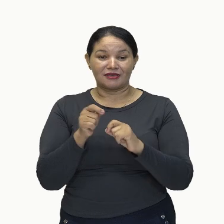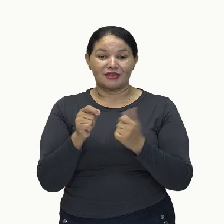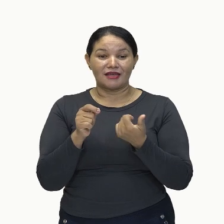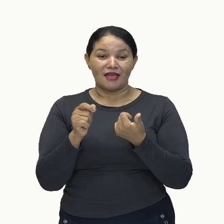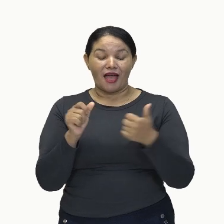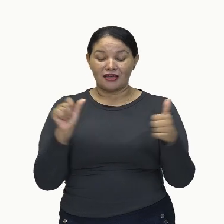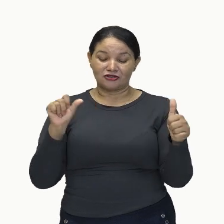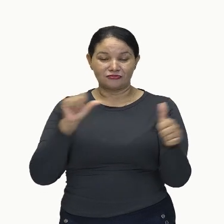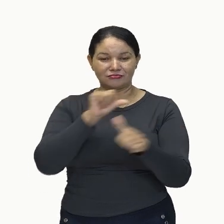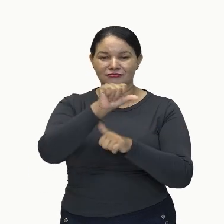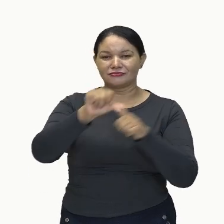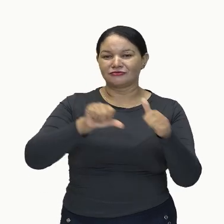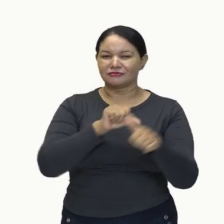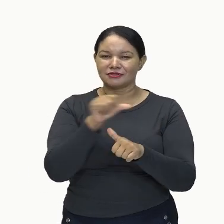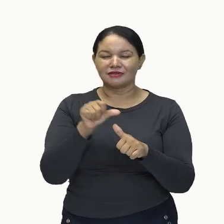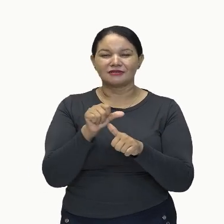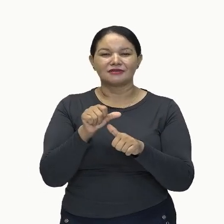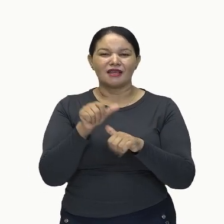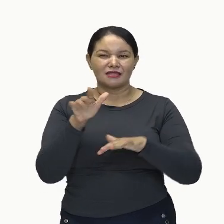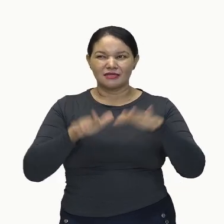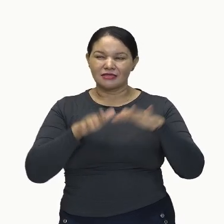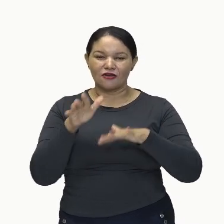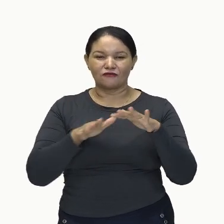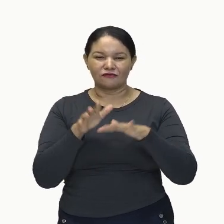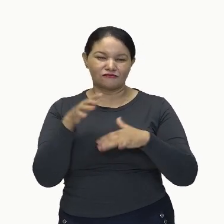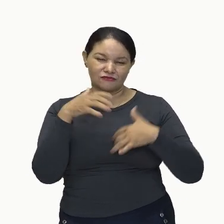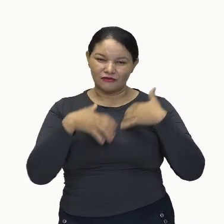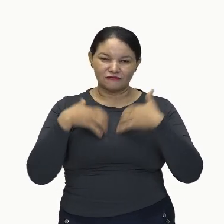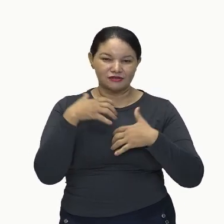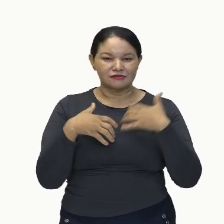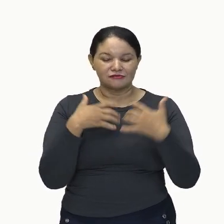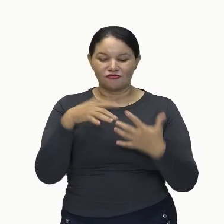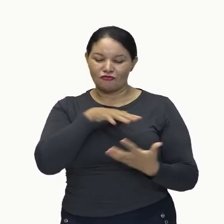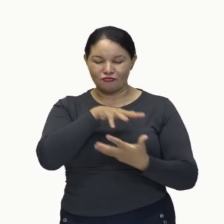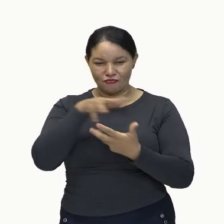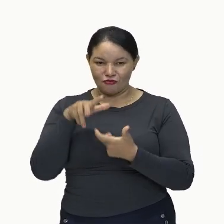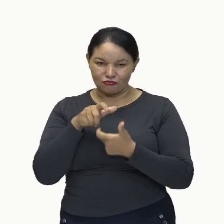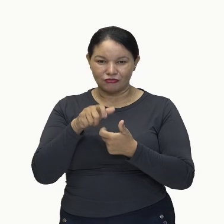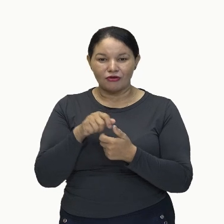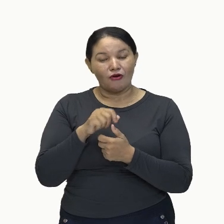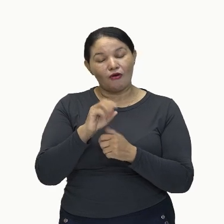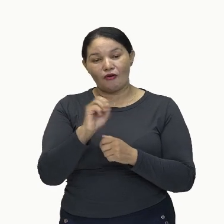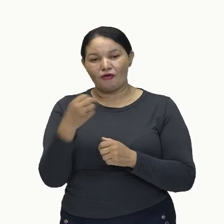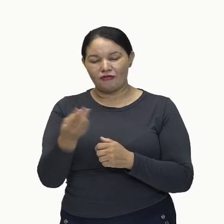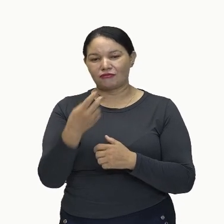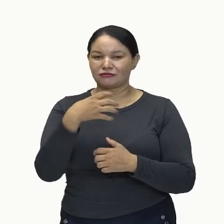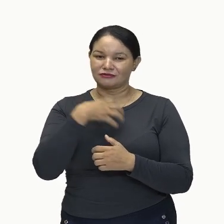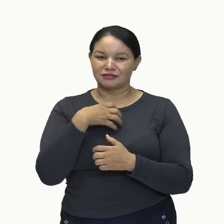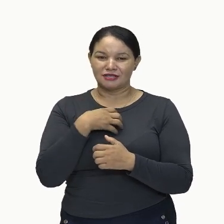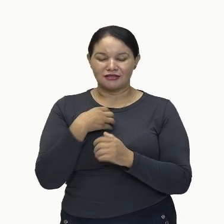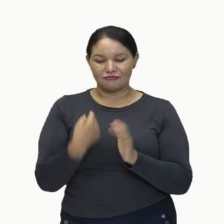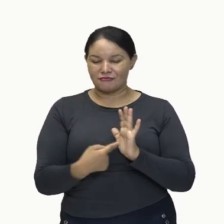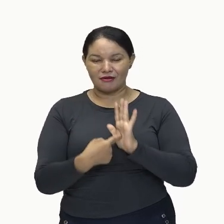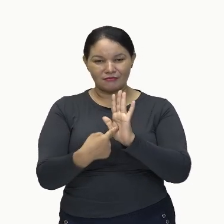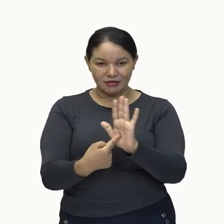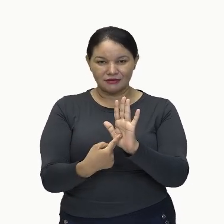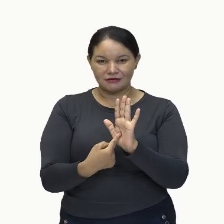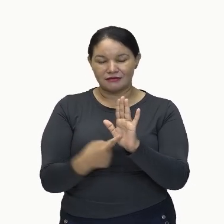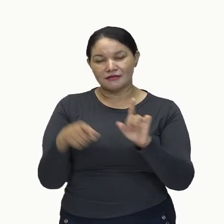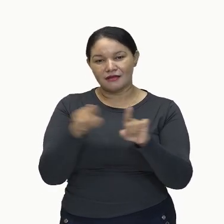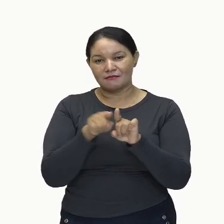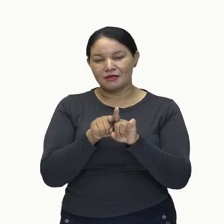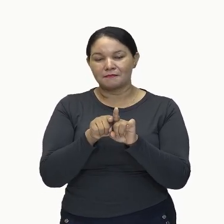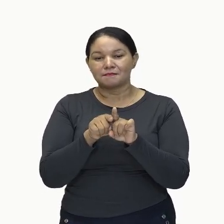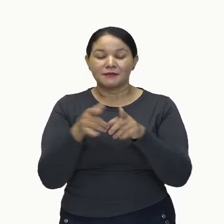desajuste, uma certa inquietude com o mundo, com a forma como ele se apresenta. Nascer é